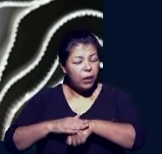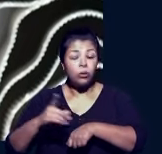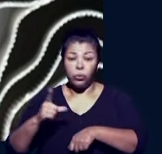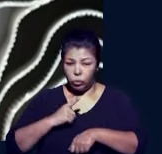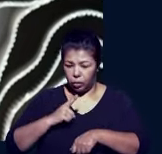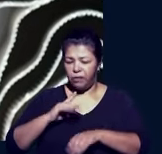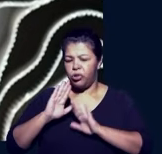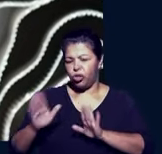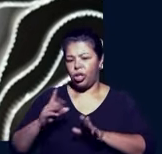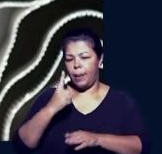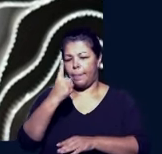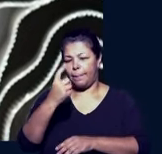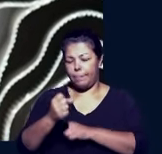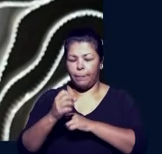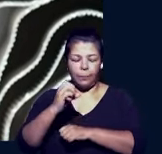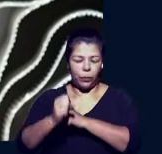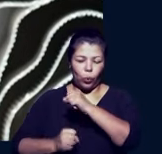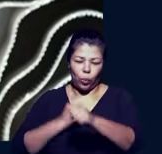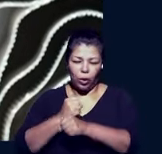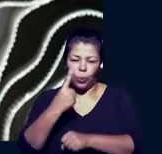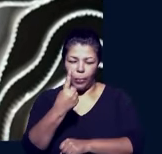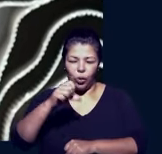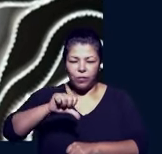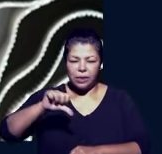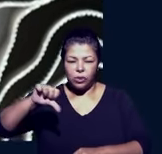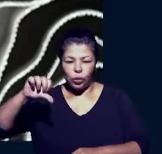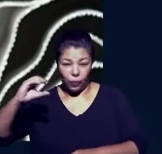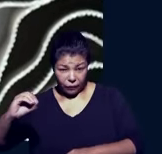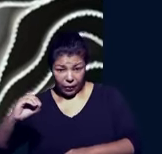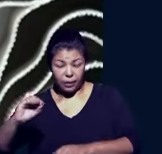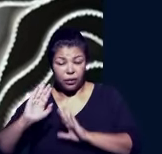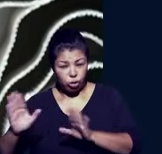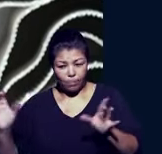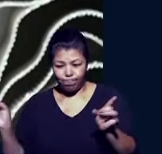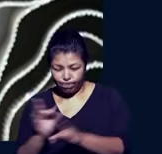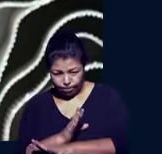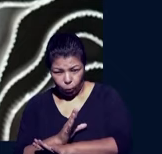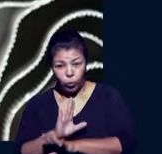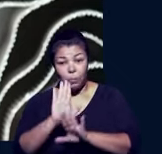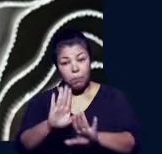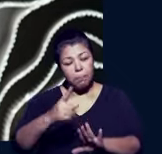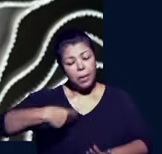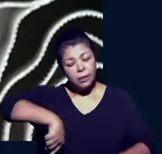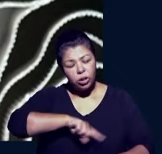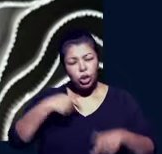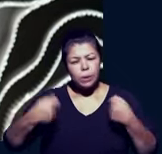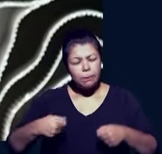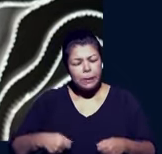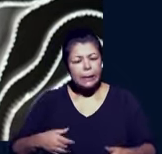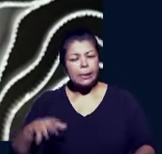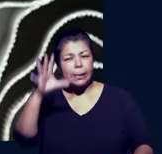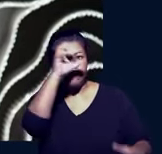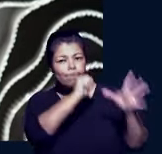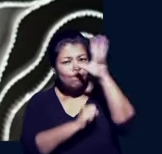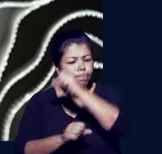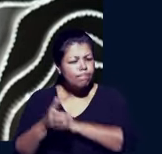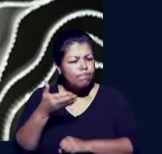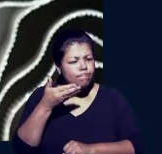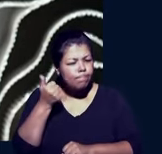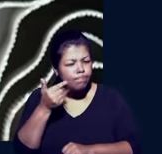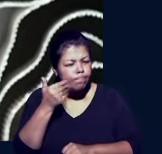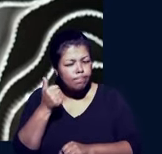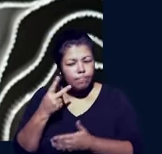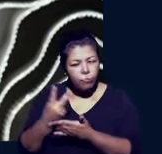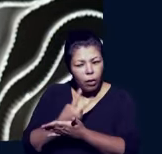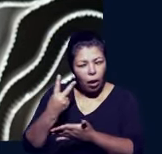servidões muito bem estabelecidas e são oportunidades da gente aprender com os erros e aplicar isso nas